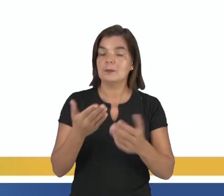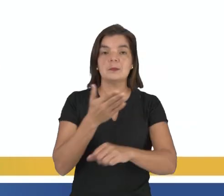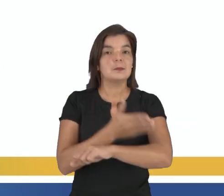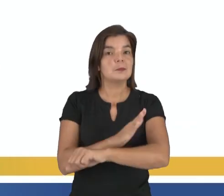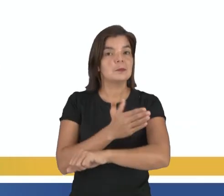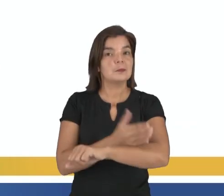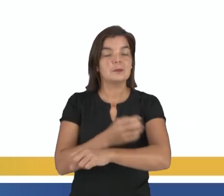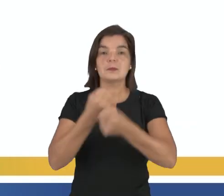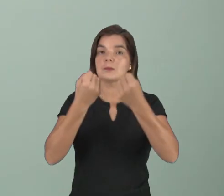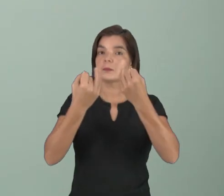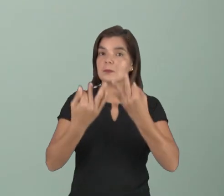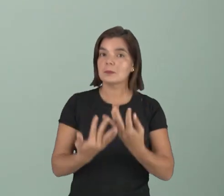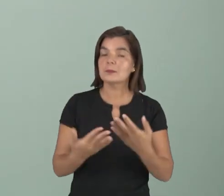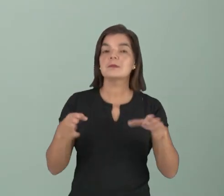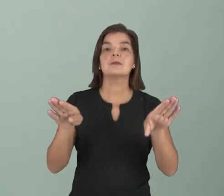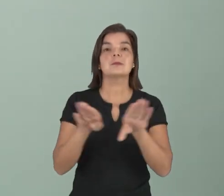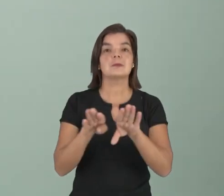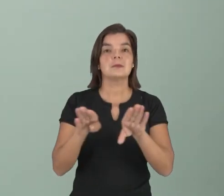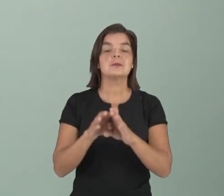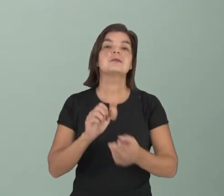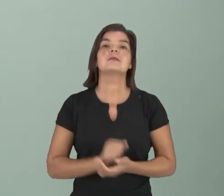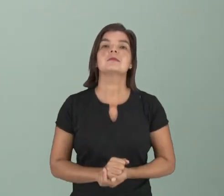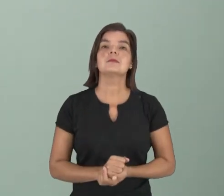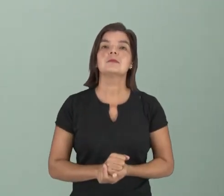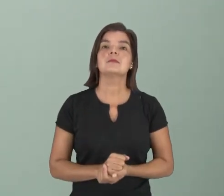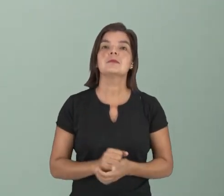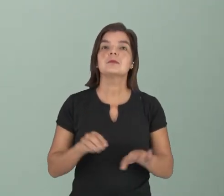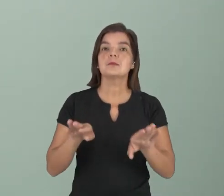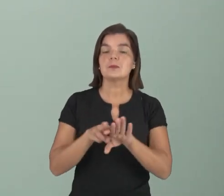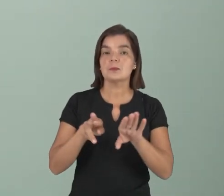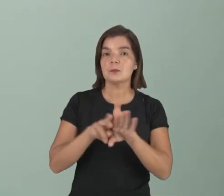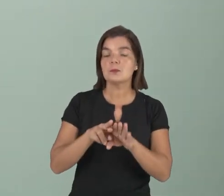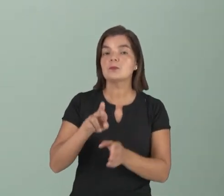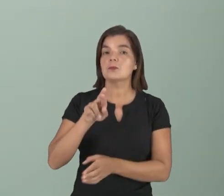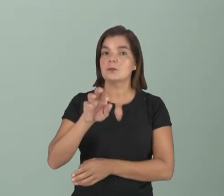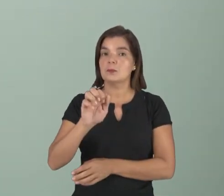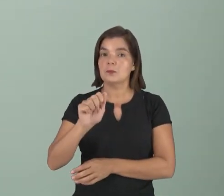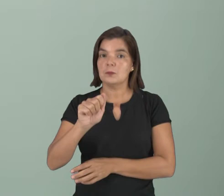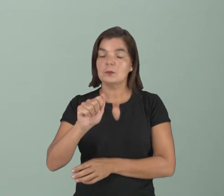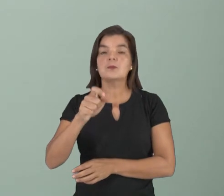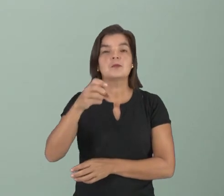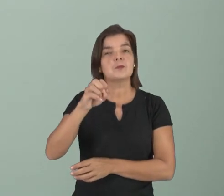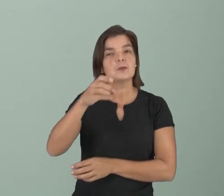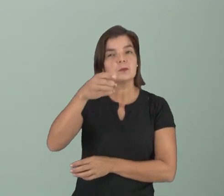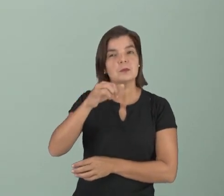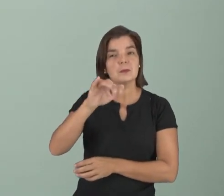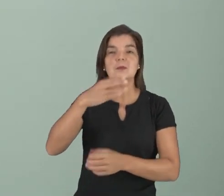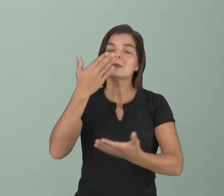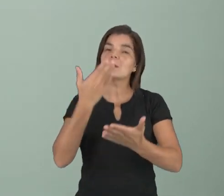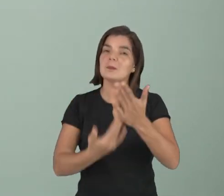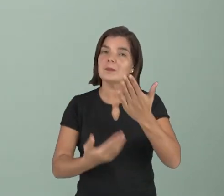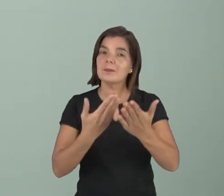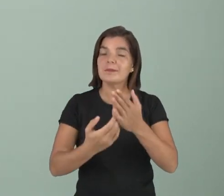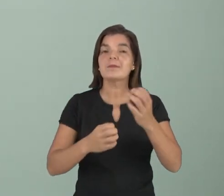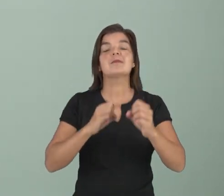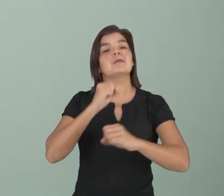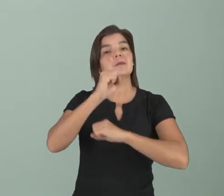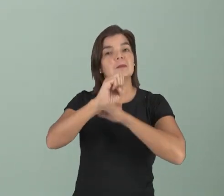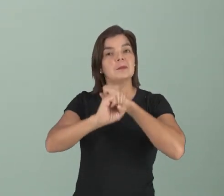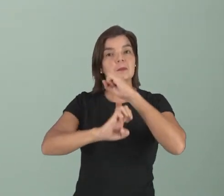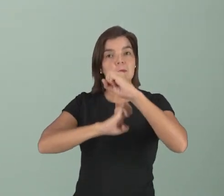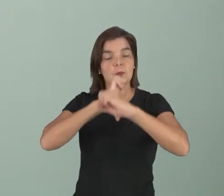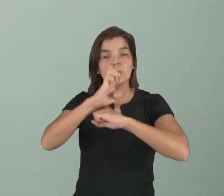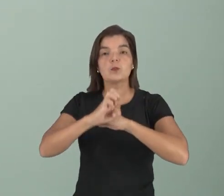esses conceitos, né, de reação de oxidação, determinar o NOx e principalmente estar